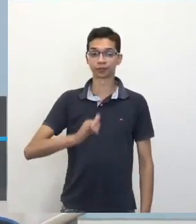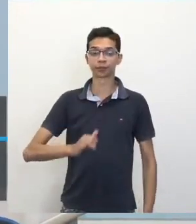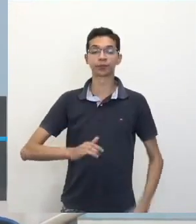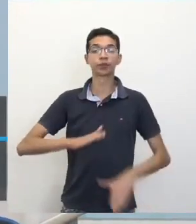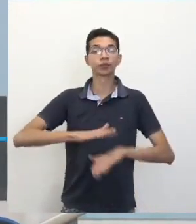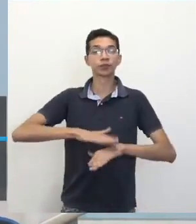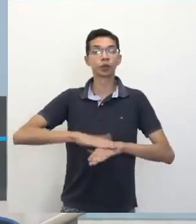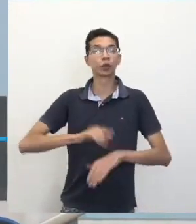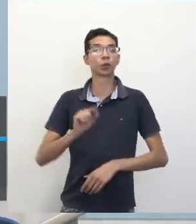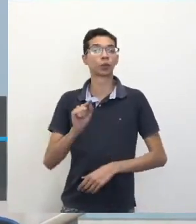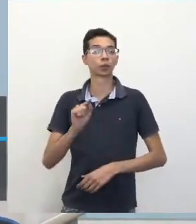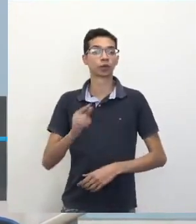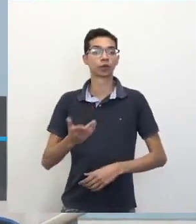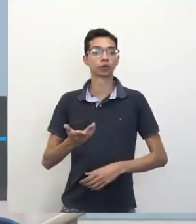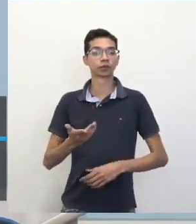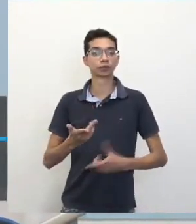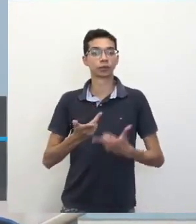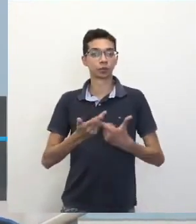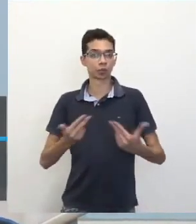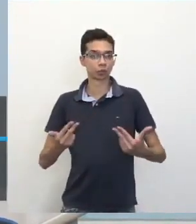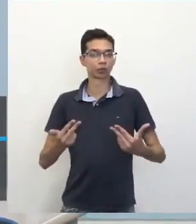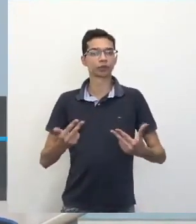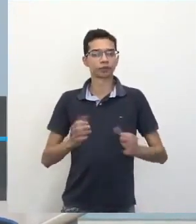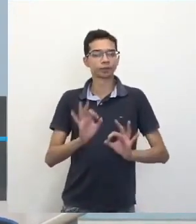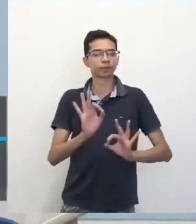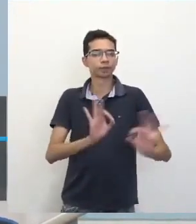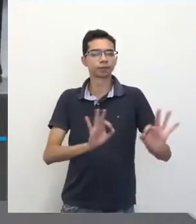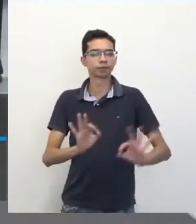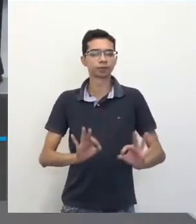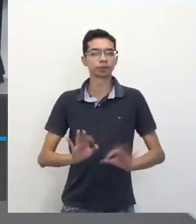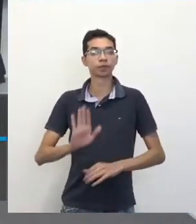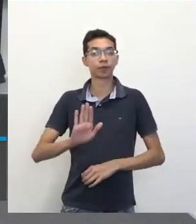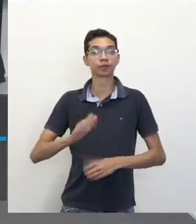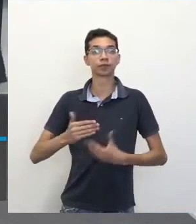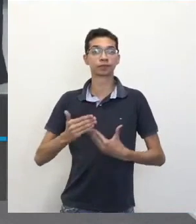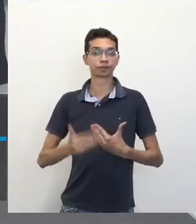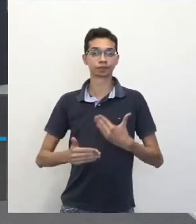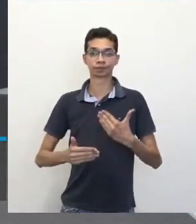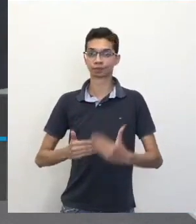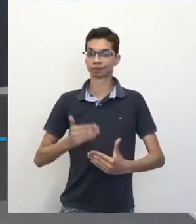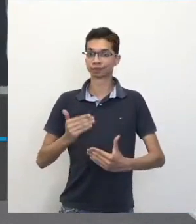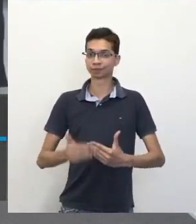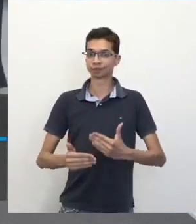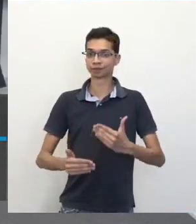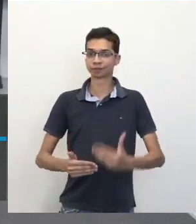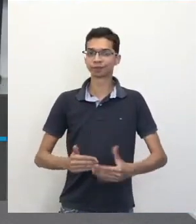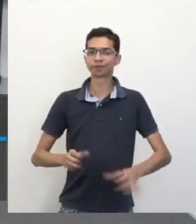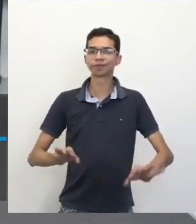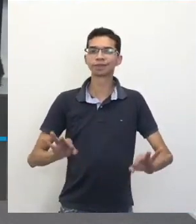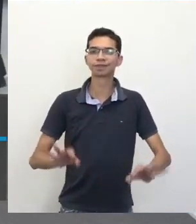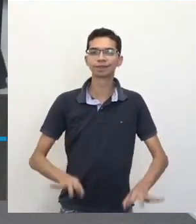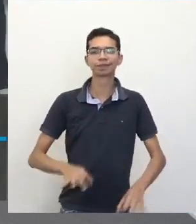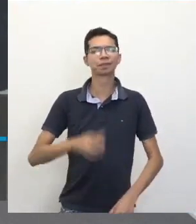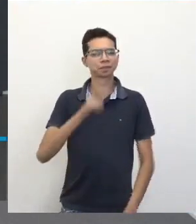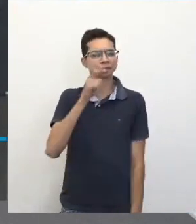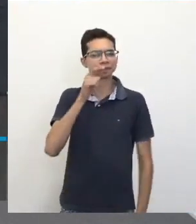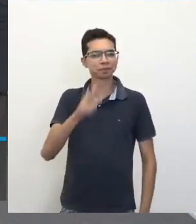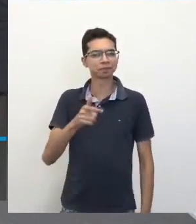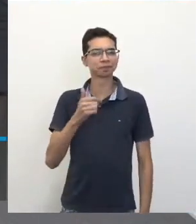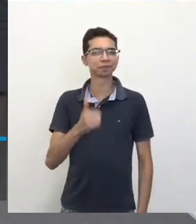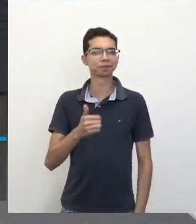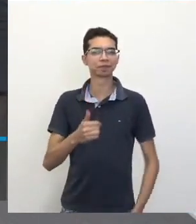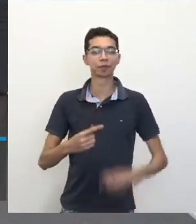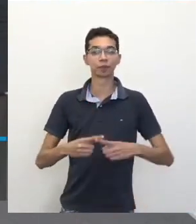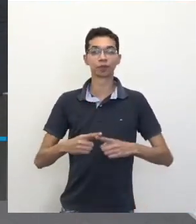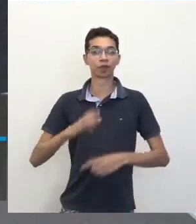os caminhos antes, passo a passo. Muito bem. Achei também interessante, né? Sucinto,